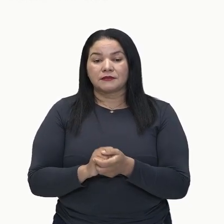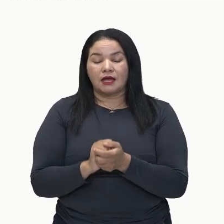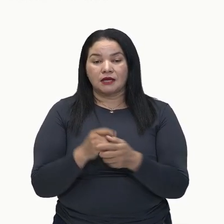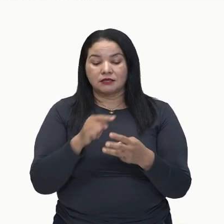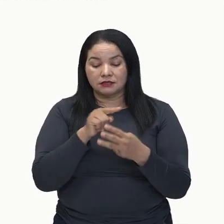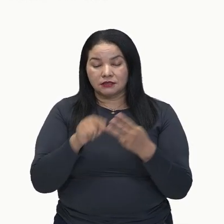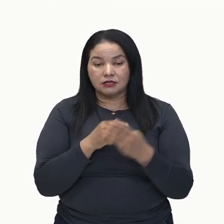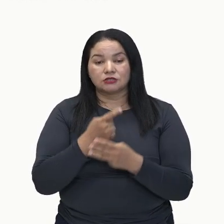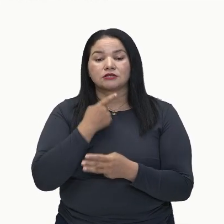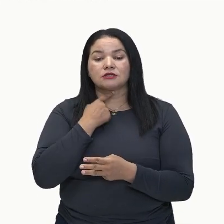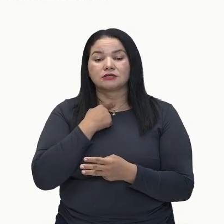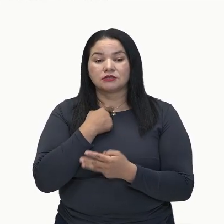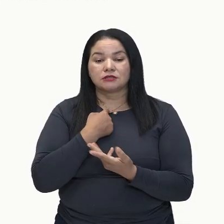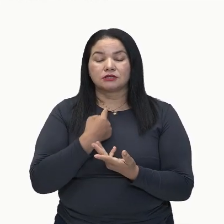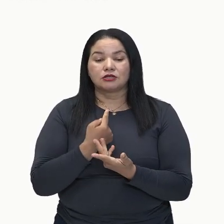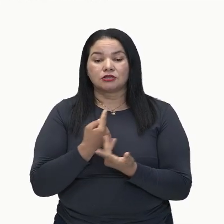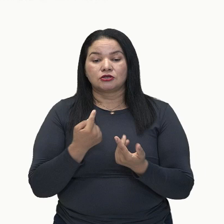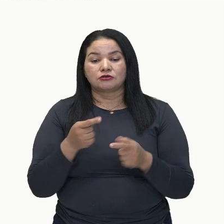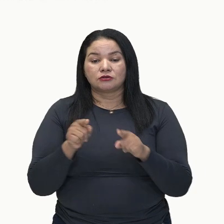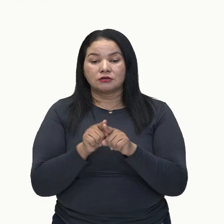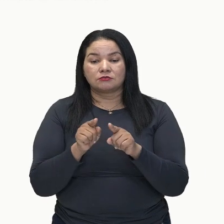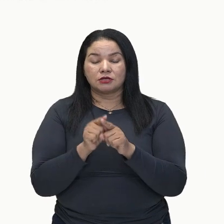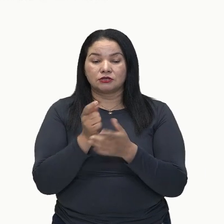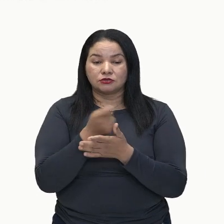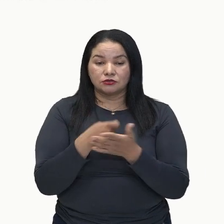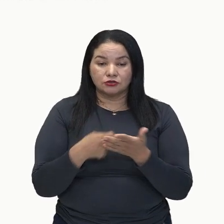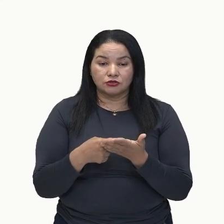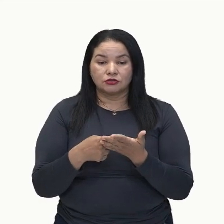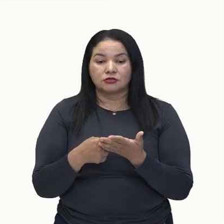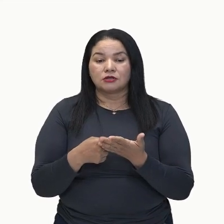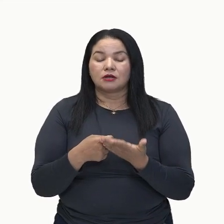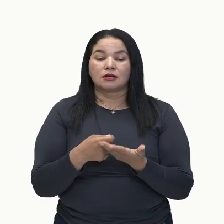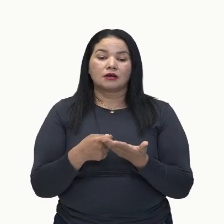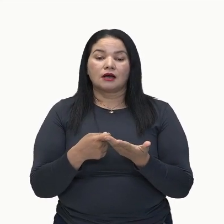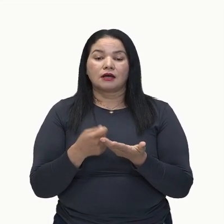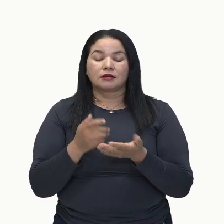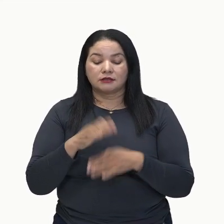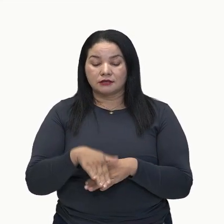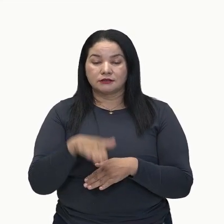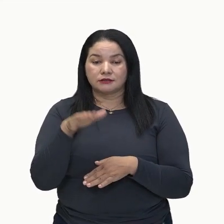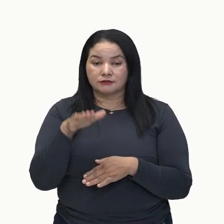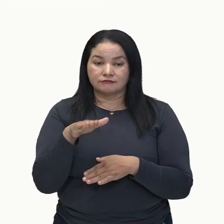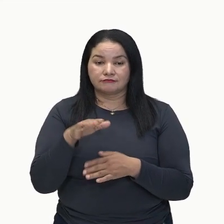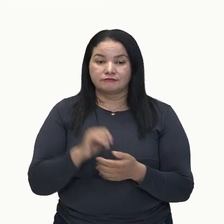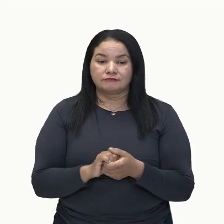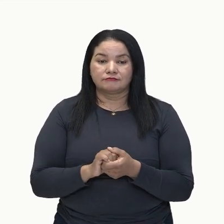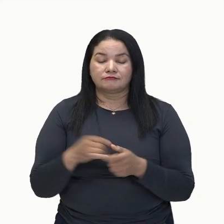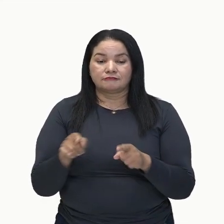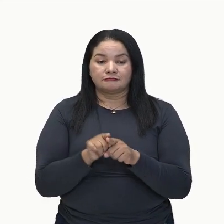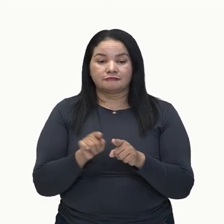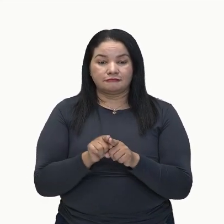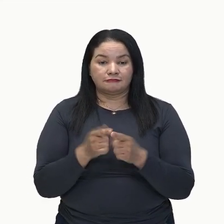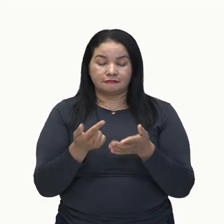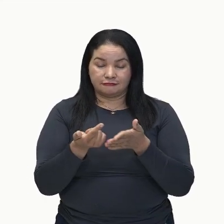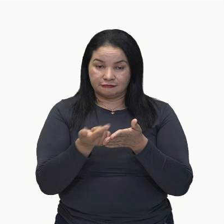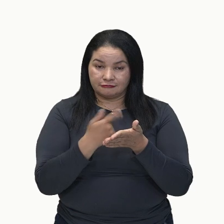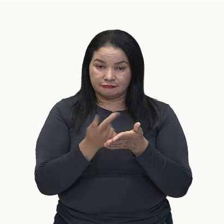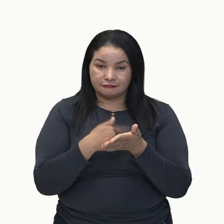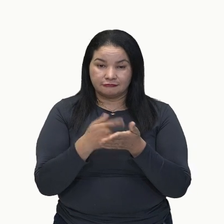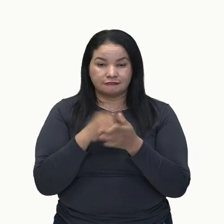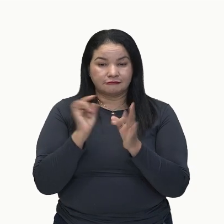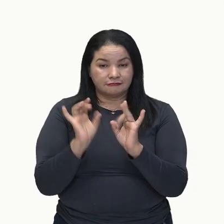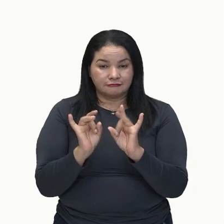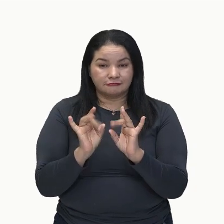desejos: ser menino, se tornar escritora e crescer logo. Trata-se de um livro muito